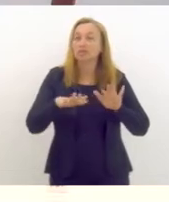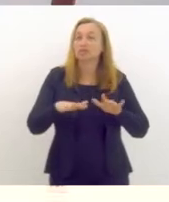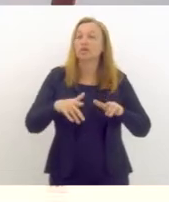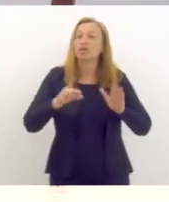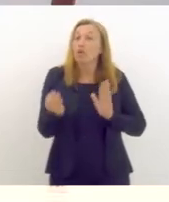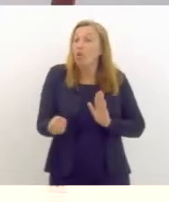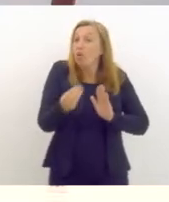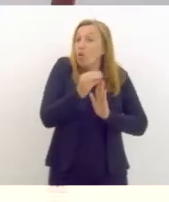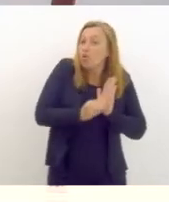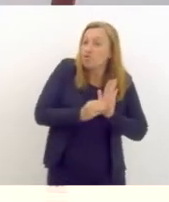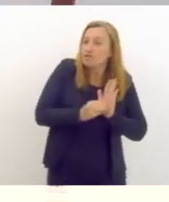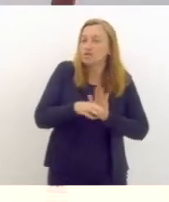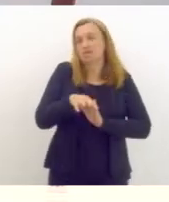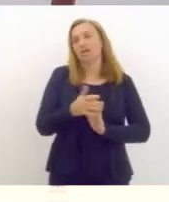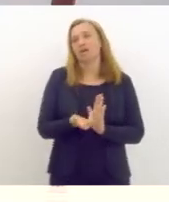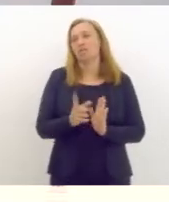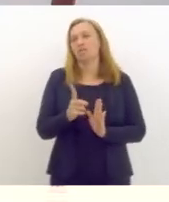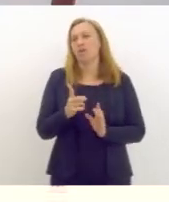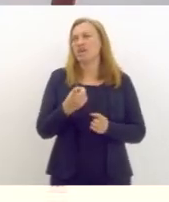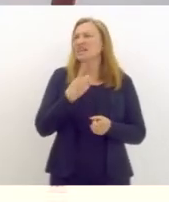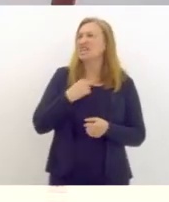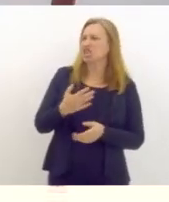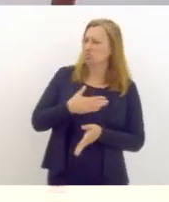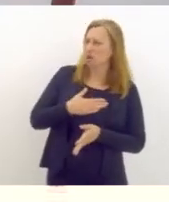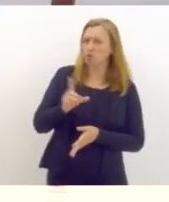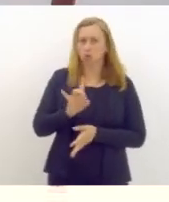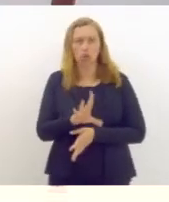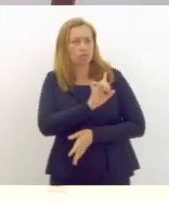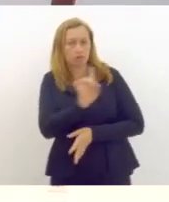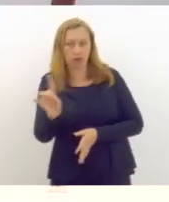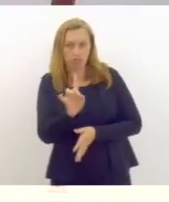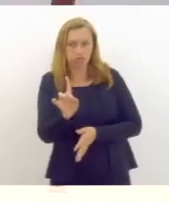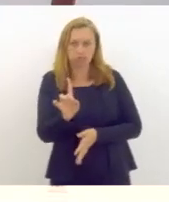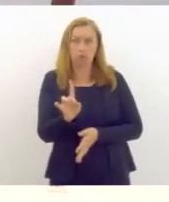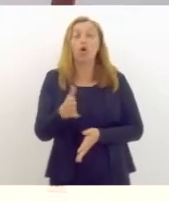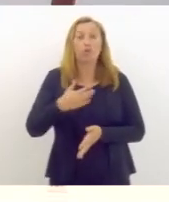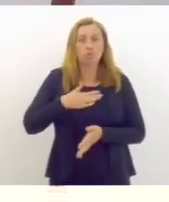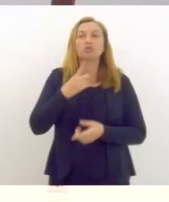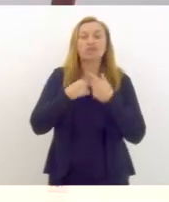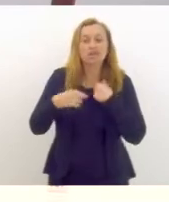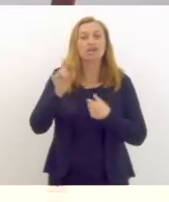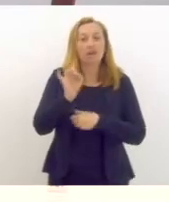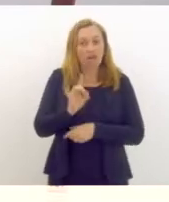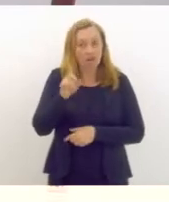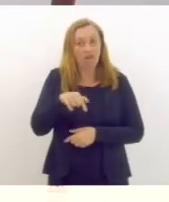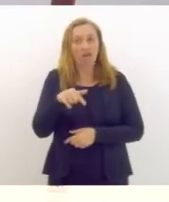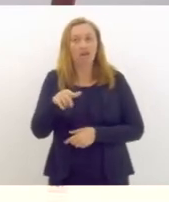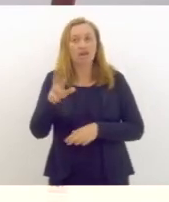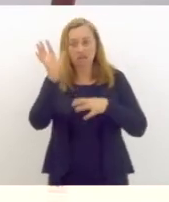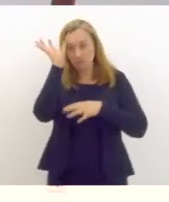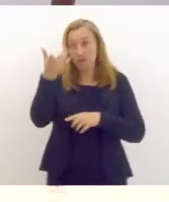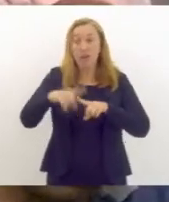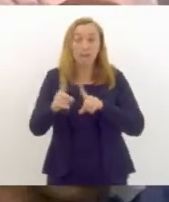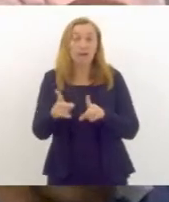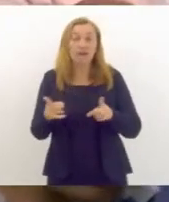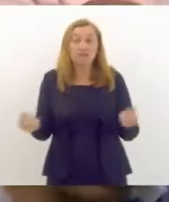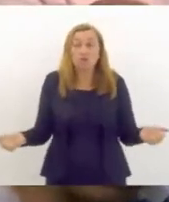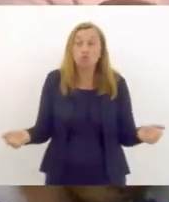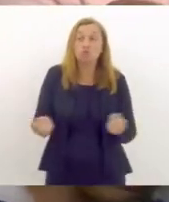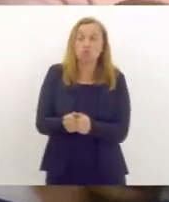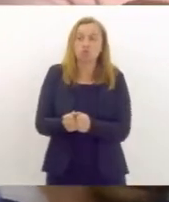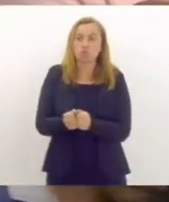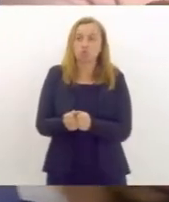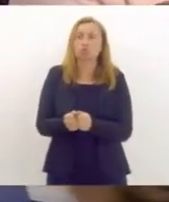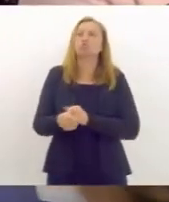ato oficial isso não é vontade minha que é o meu bel prazer resolveu marcar um dia uma reunião ser um ato oficial